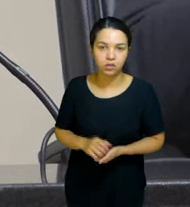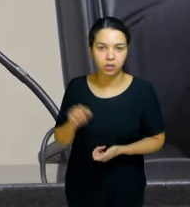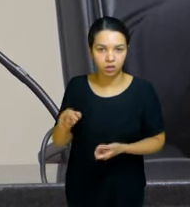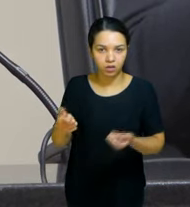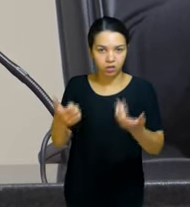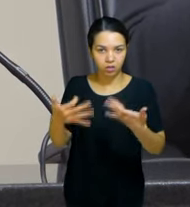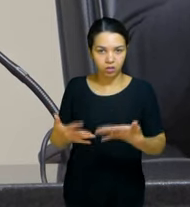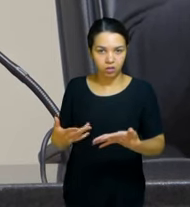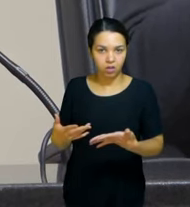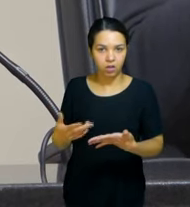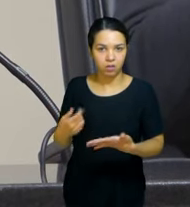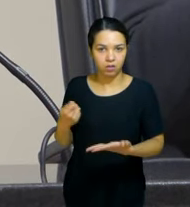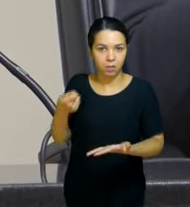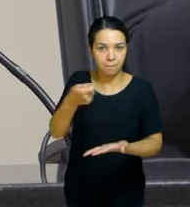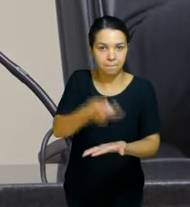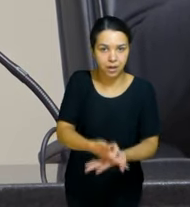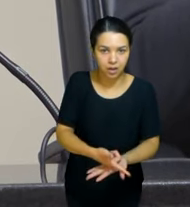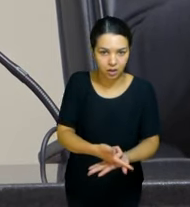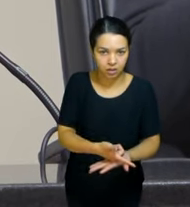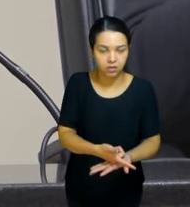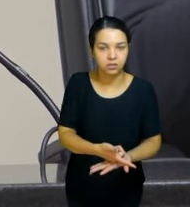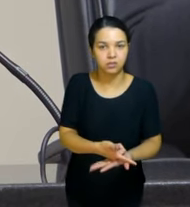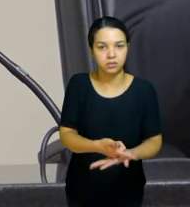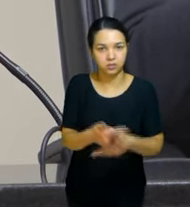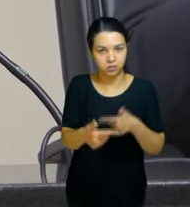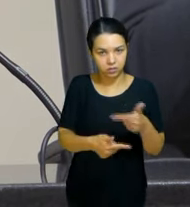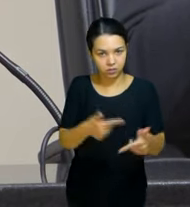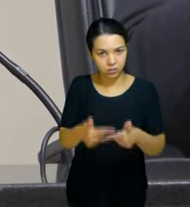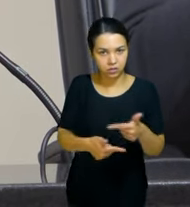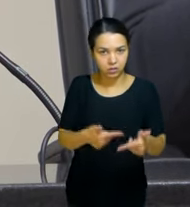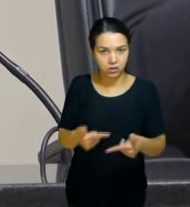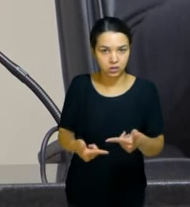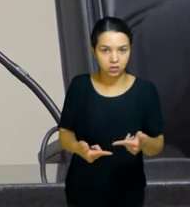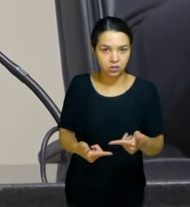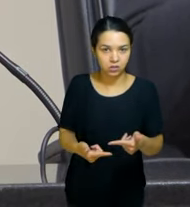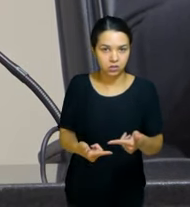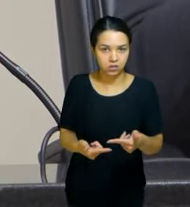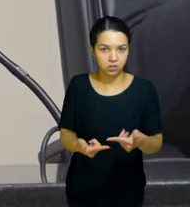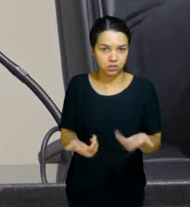que pagar para trabalhar, acho que é de Criciúma, não está aí? O senhor, isso é admissível.